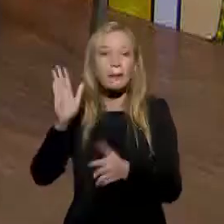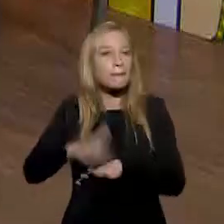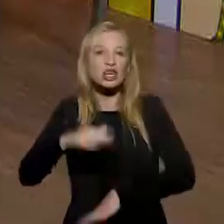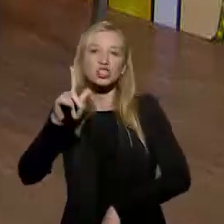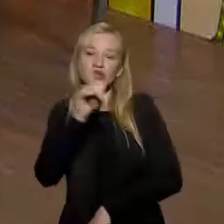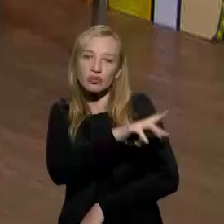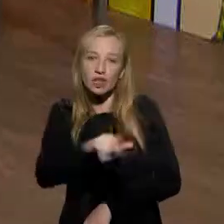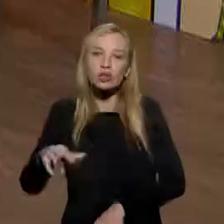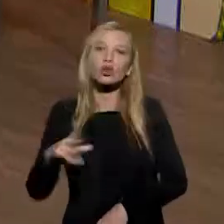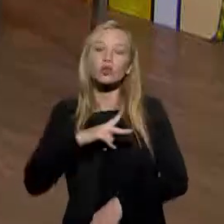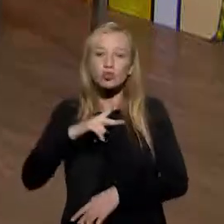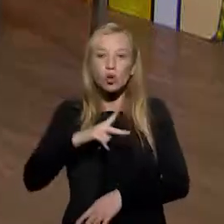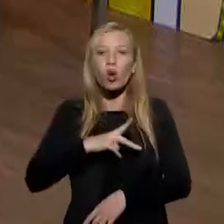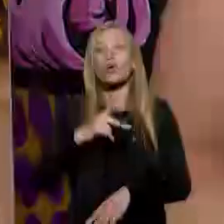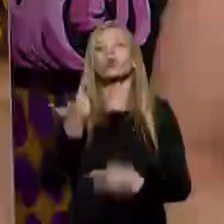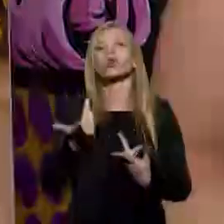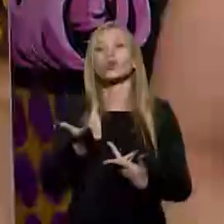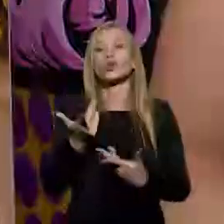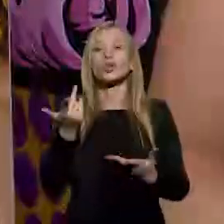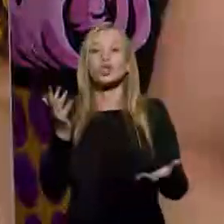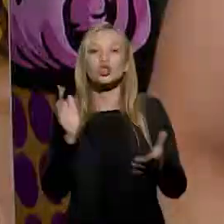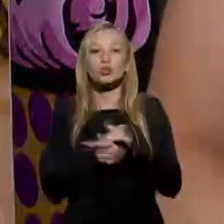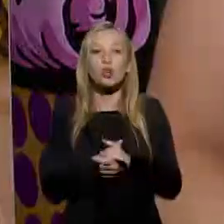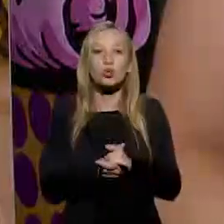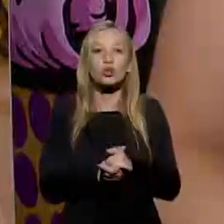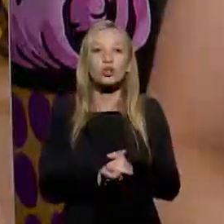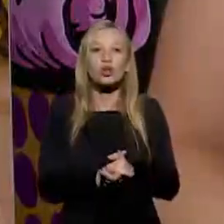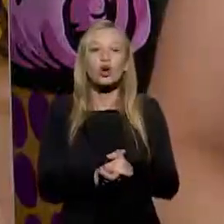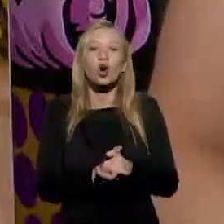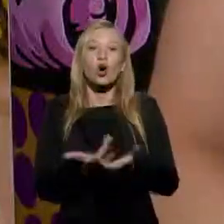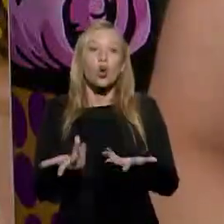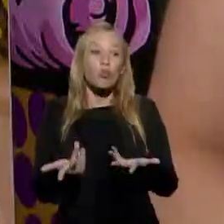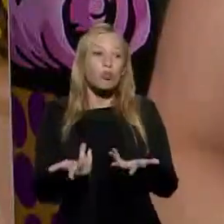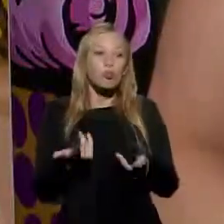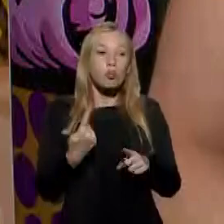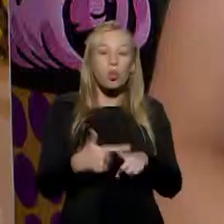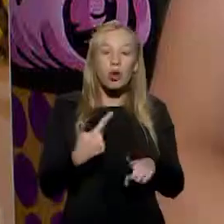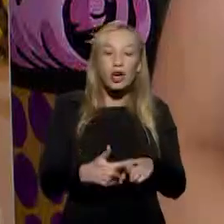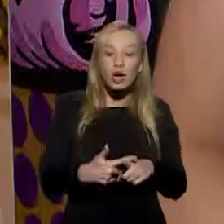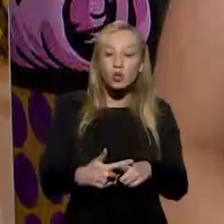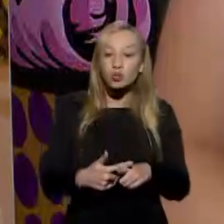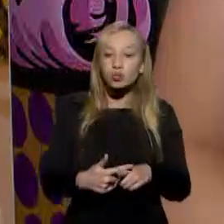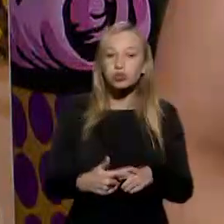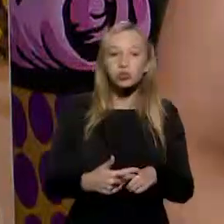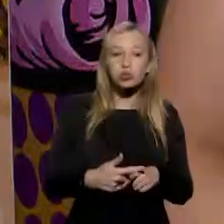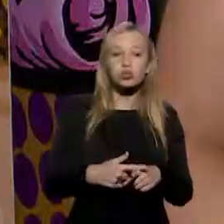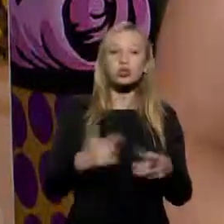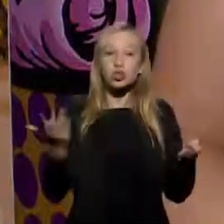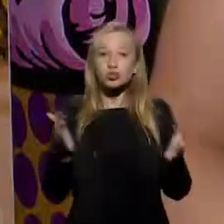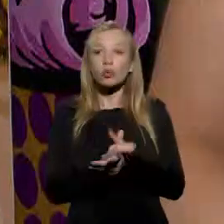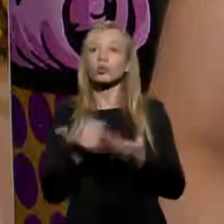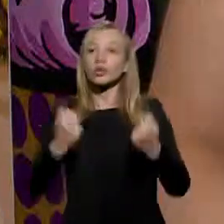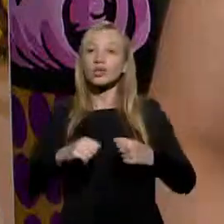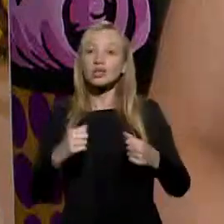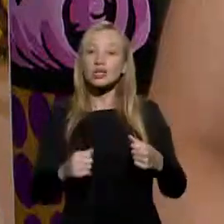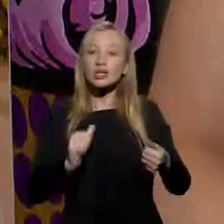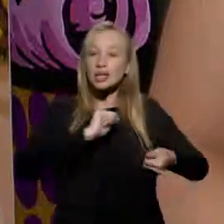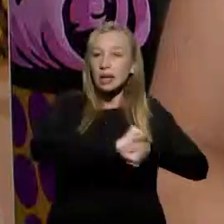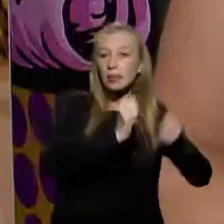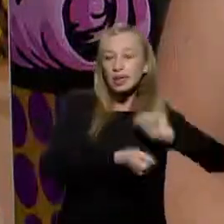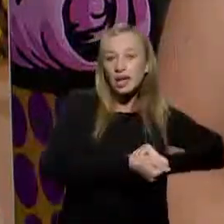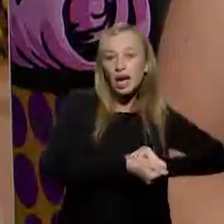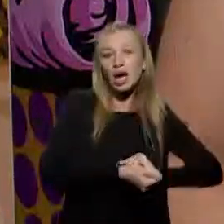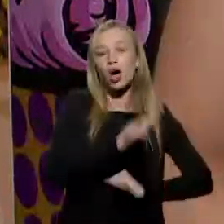vezes até mais diferentes do que os próprios maridos quando quando é que os maridos eles têm que se adaptar ao governo anterior elas não elas vêm de uma posição